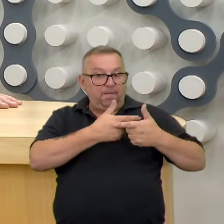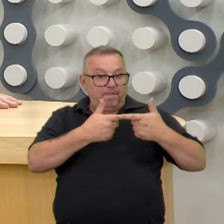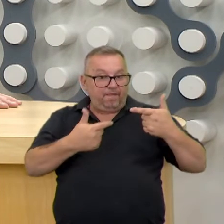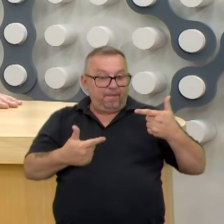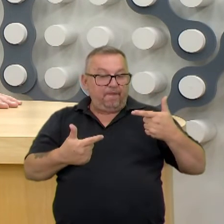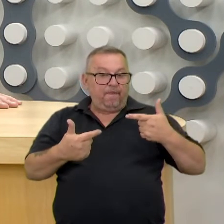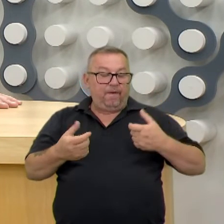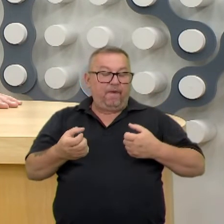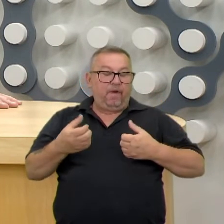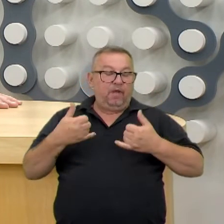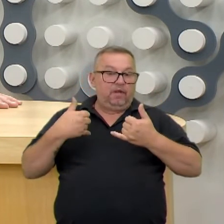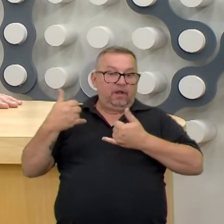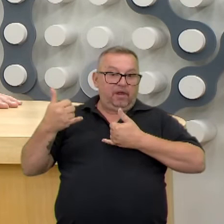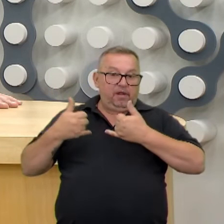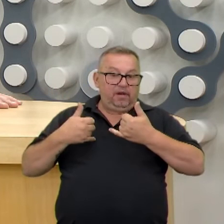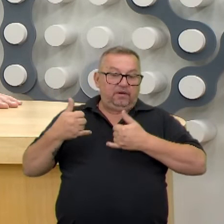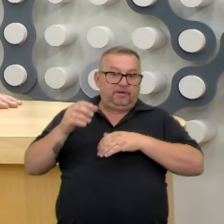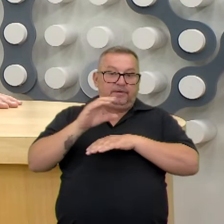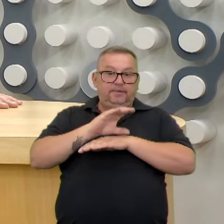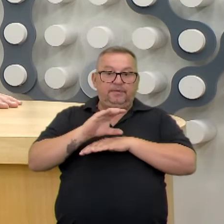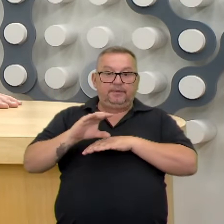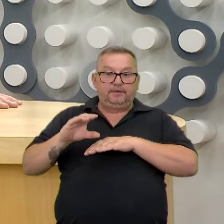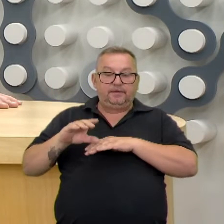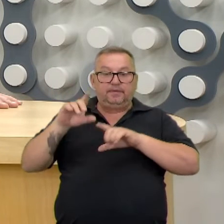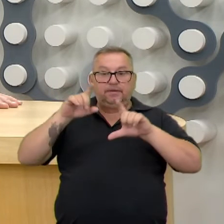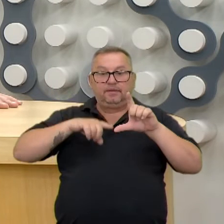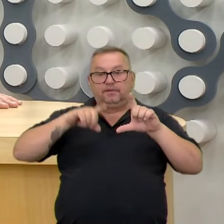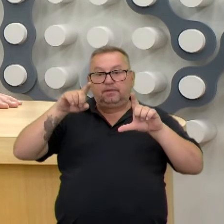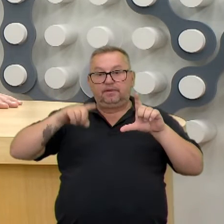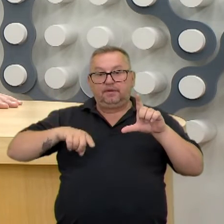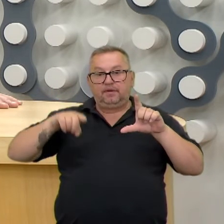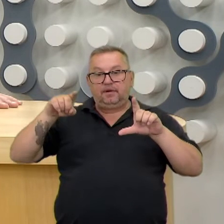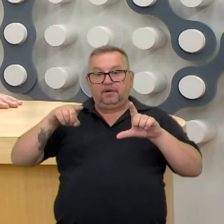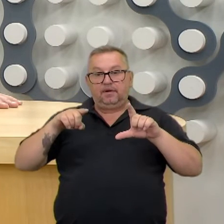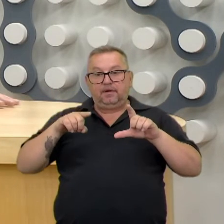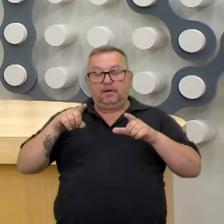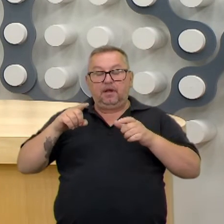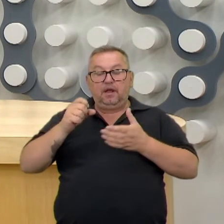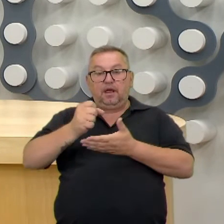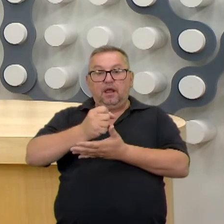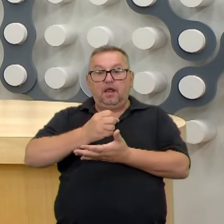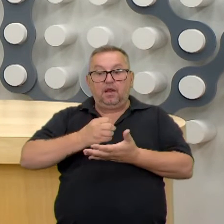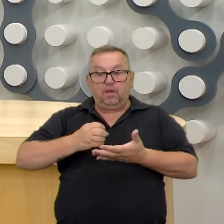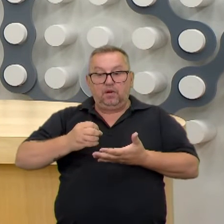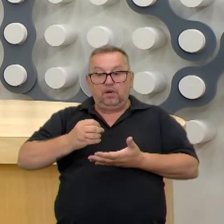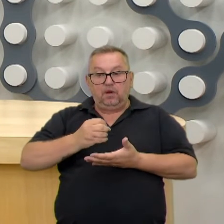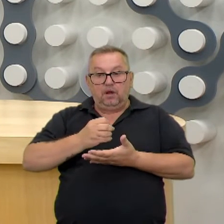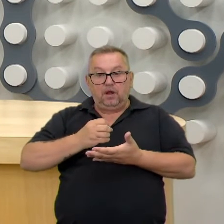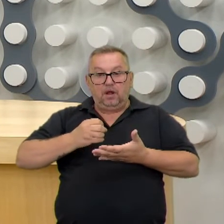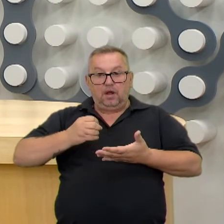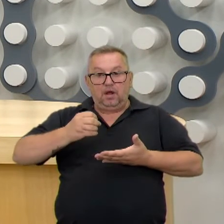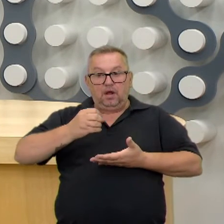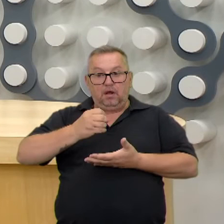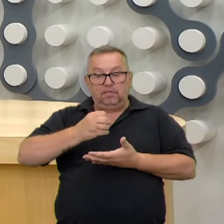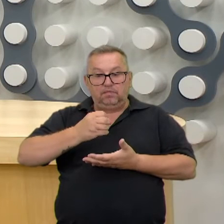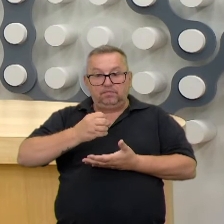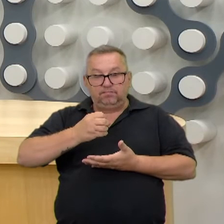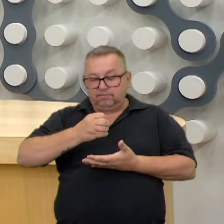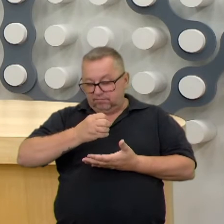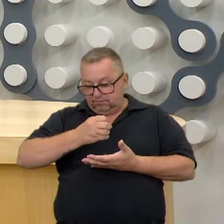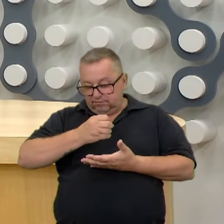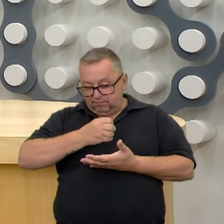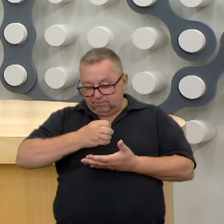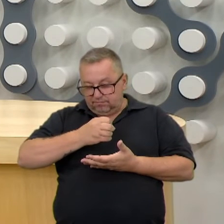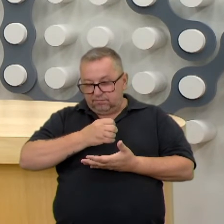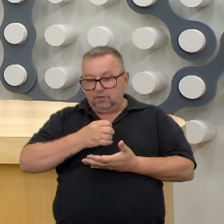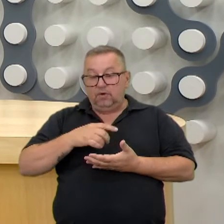informações, coordenação dos sistemas estatísticos e cartográficos nacionais. Isso que eu queria colocar para vocês. Então, não